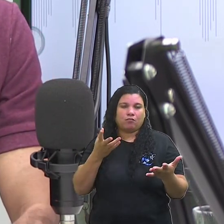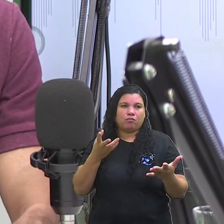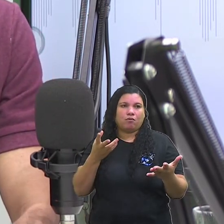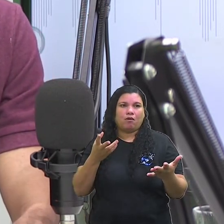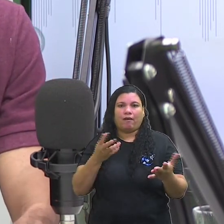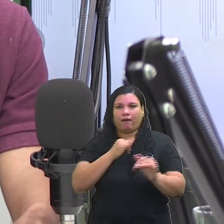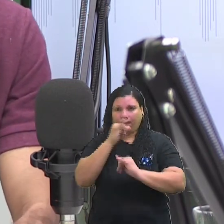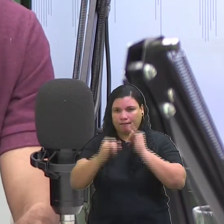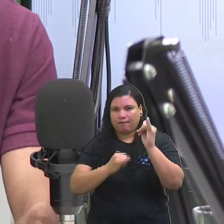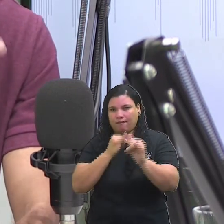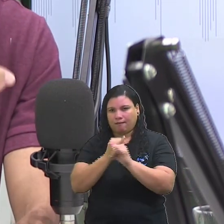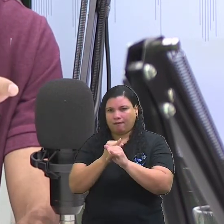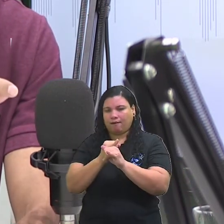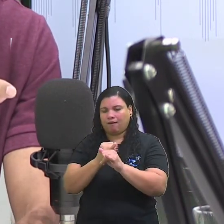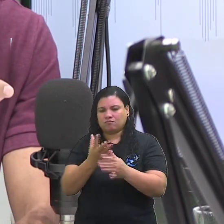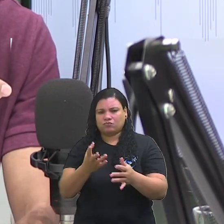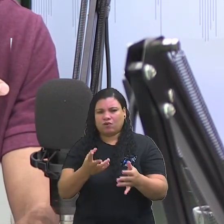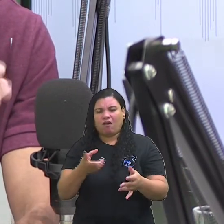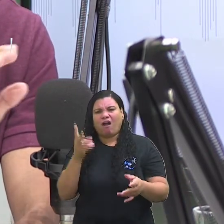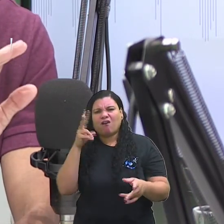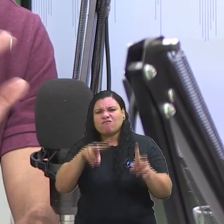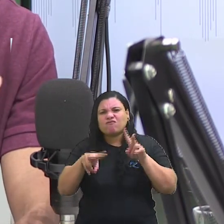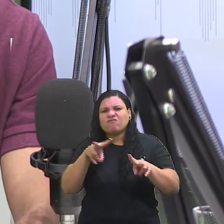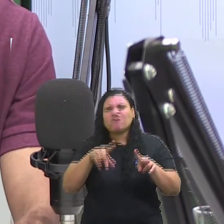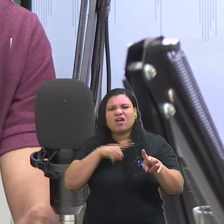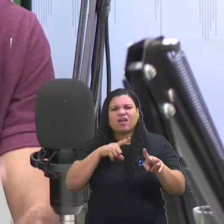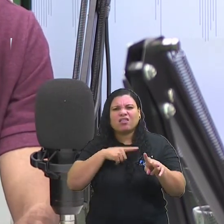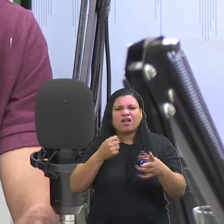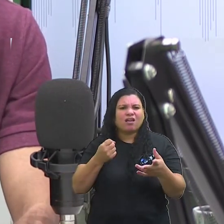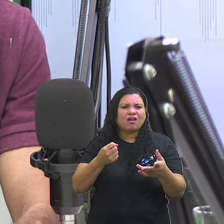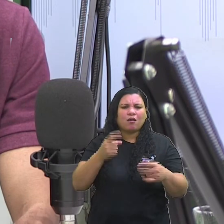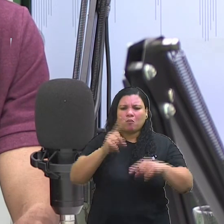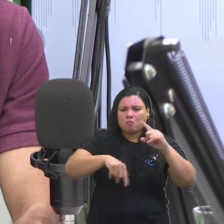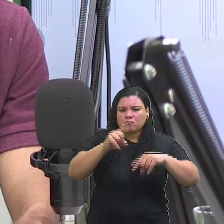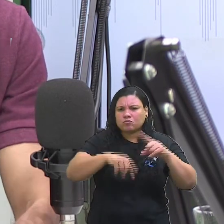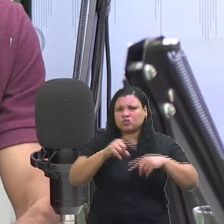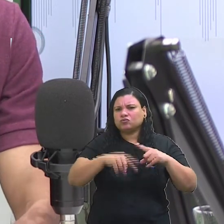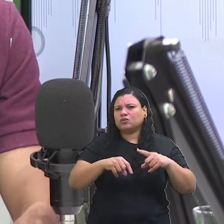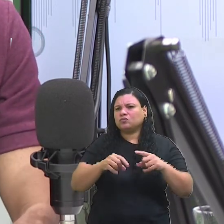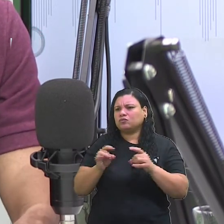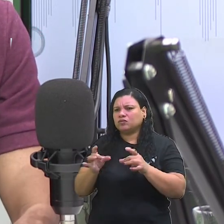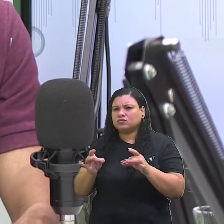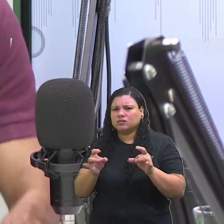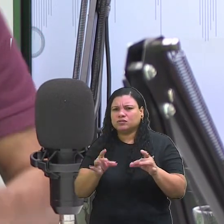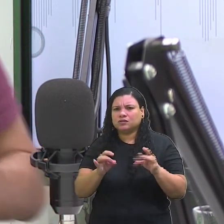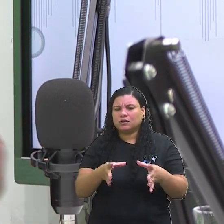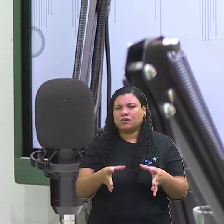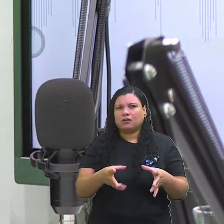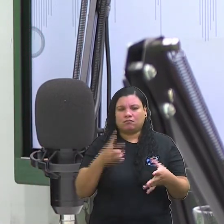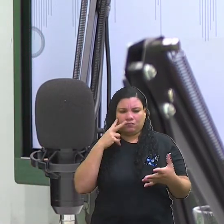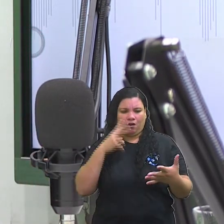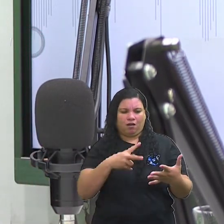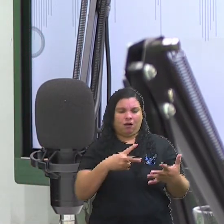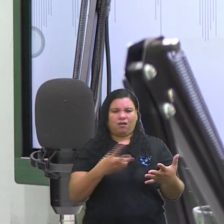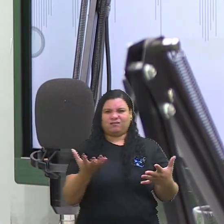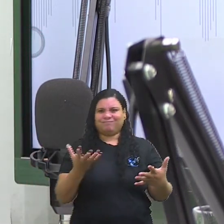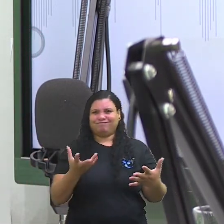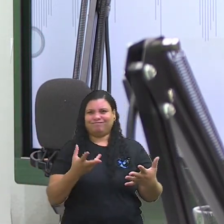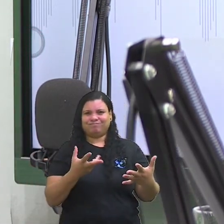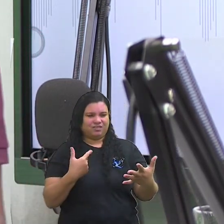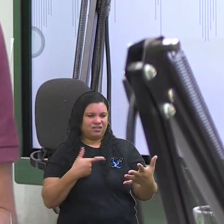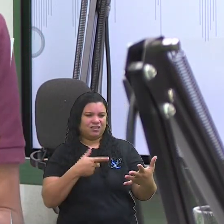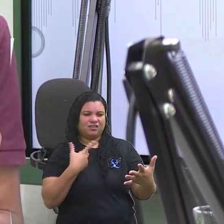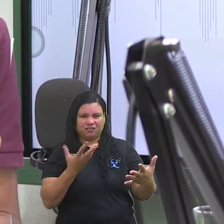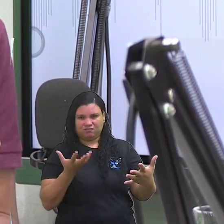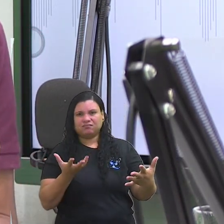tem para impressionar gente que ela nem sequer conhece. É ostentação. Então agora, para eu parecer bem